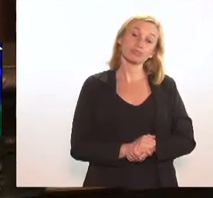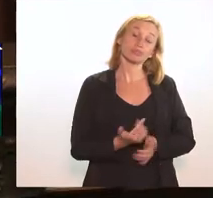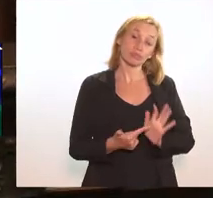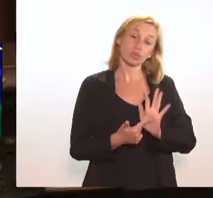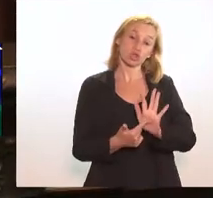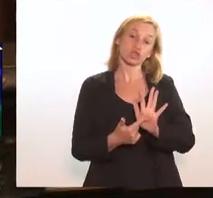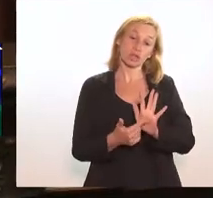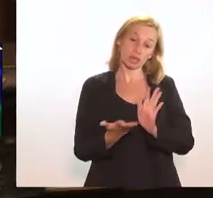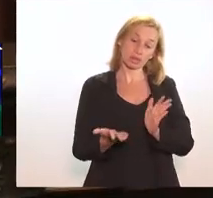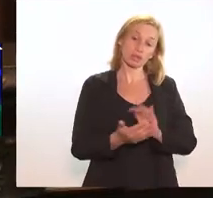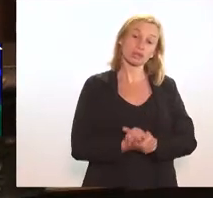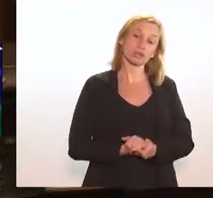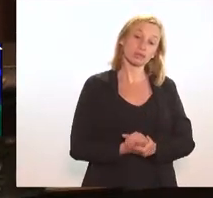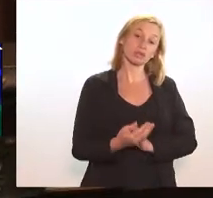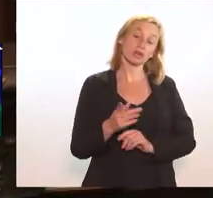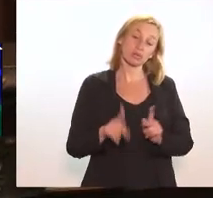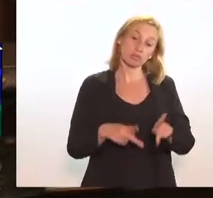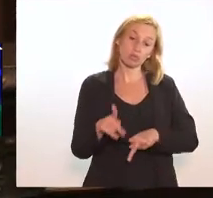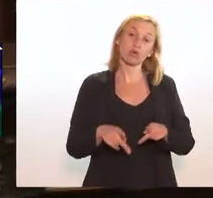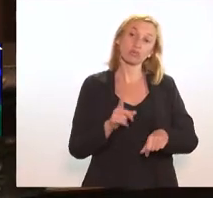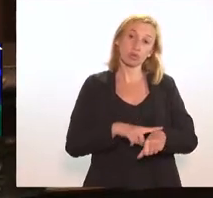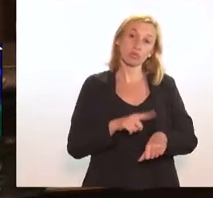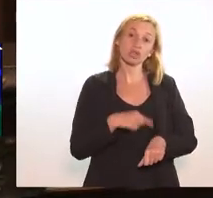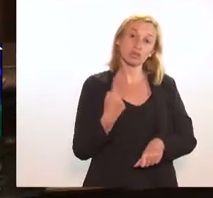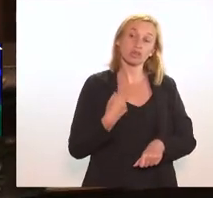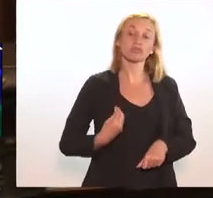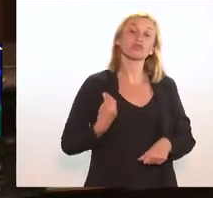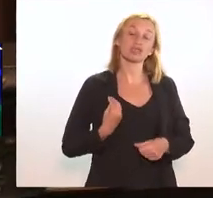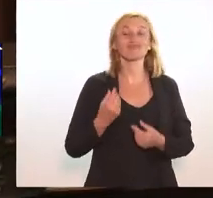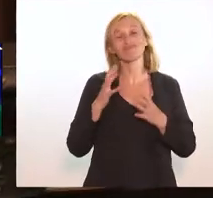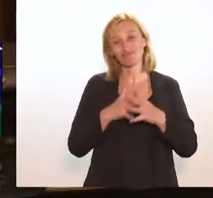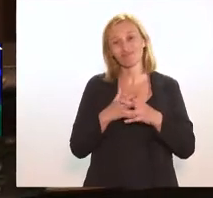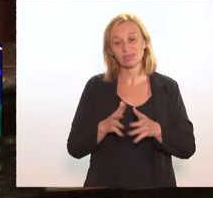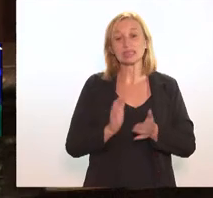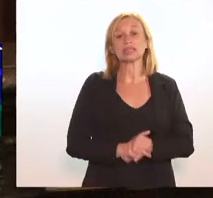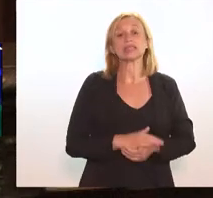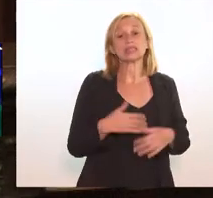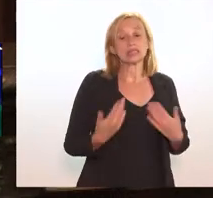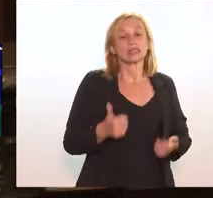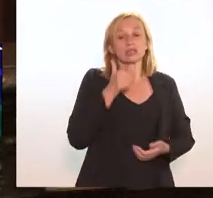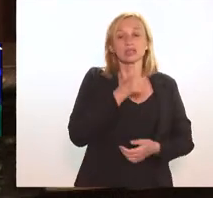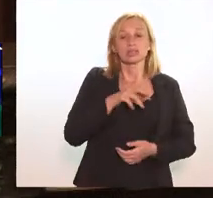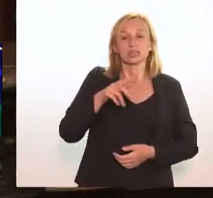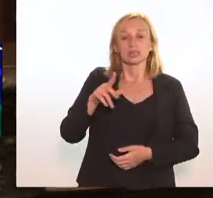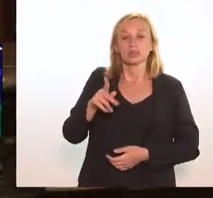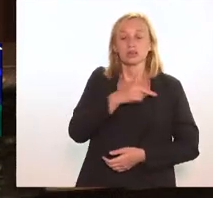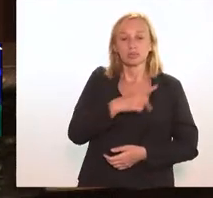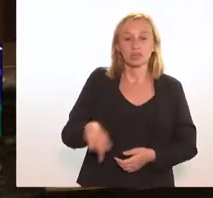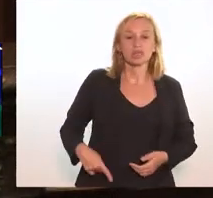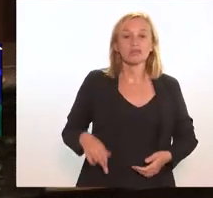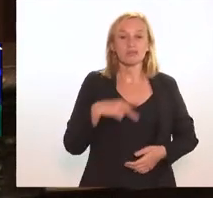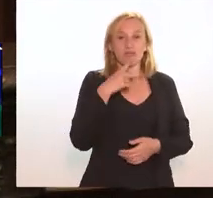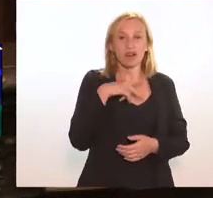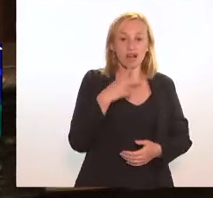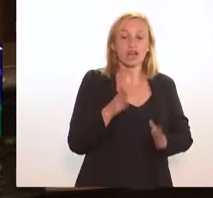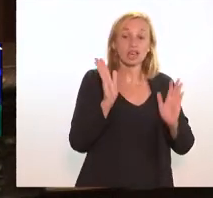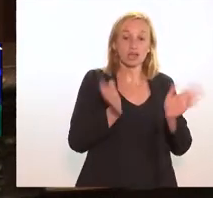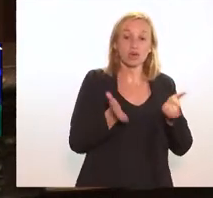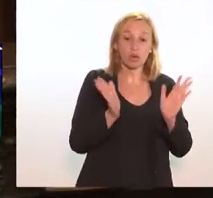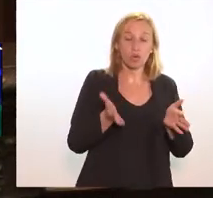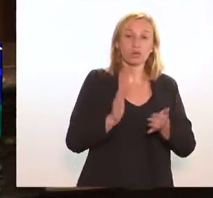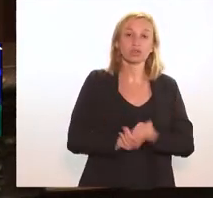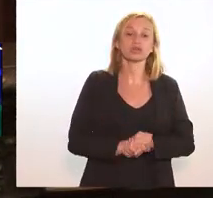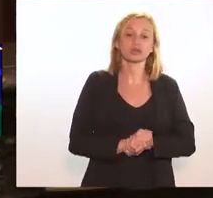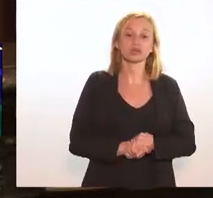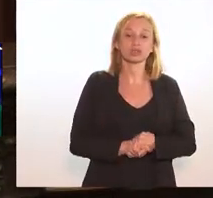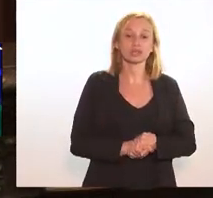dessas para a população no momento que estamos, é muito complicado. E aí, senhora presidenta, falar aqui que hoje